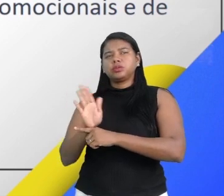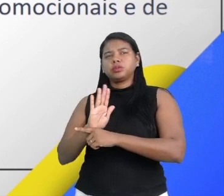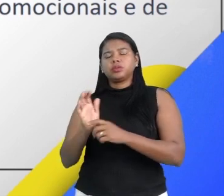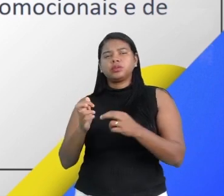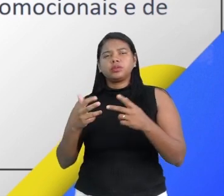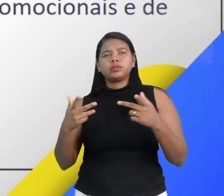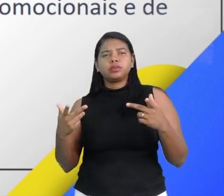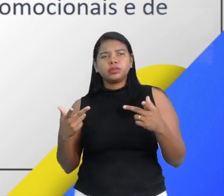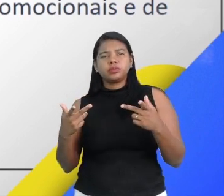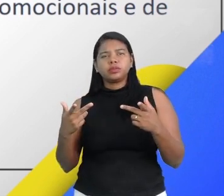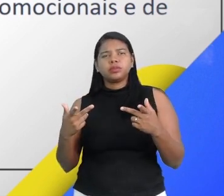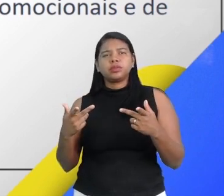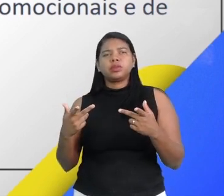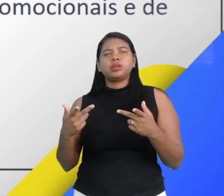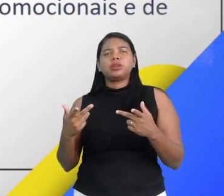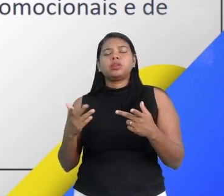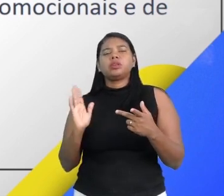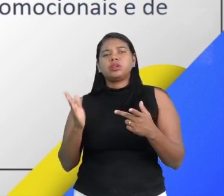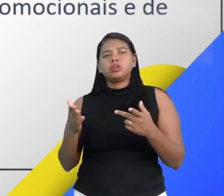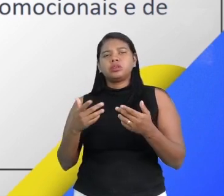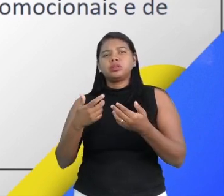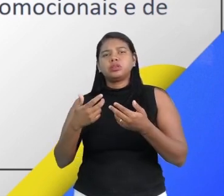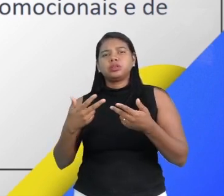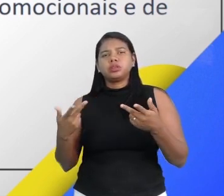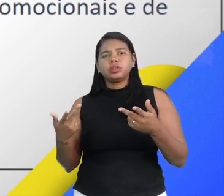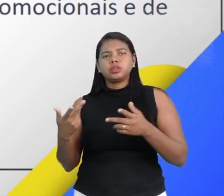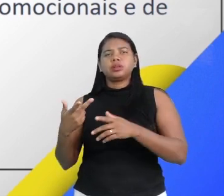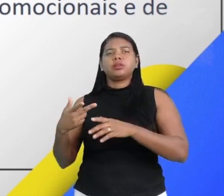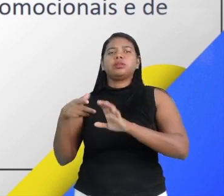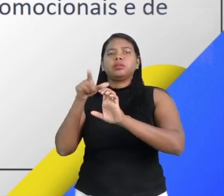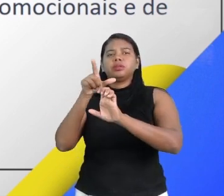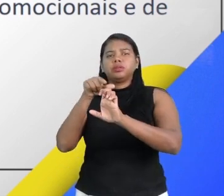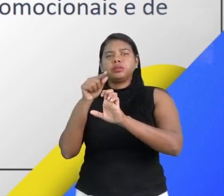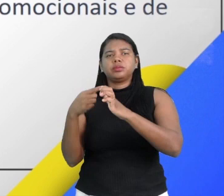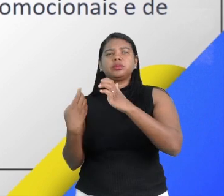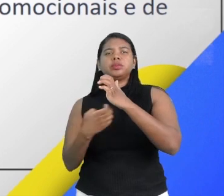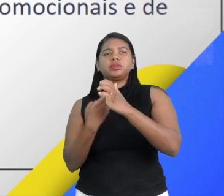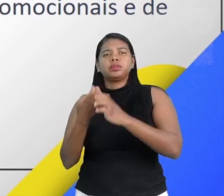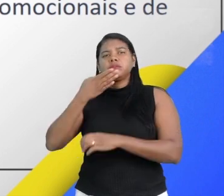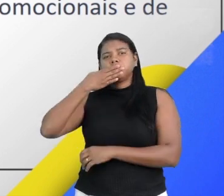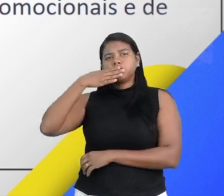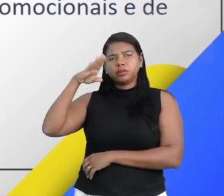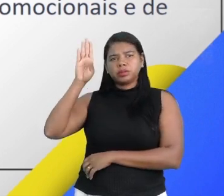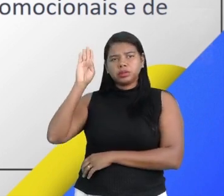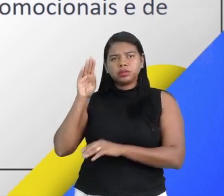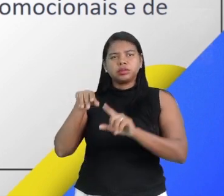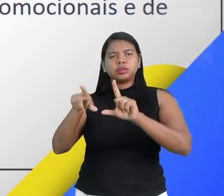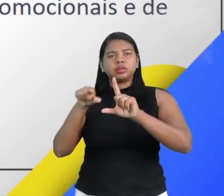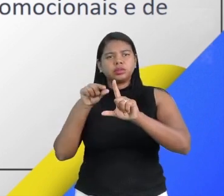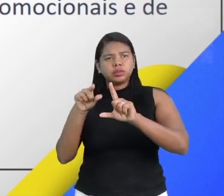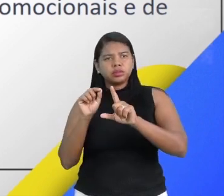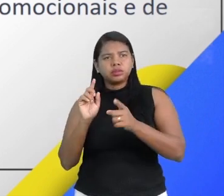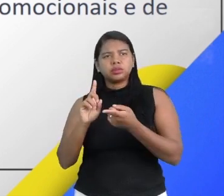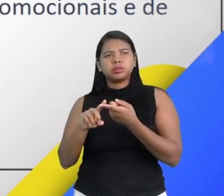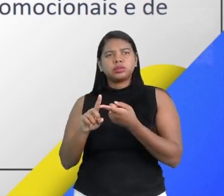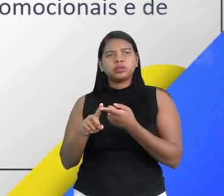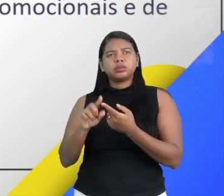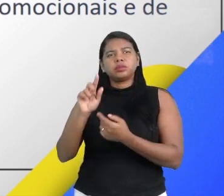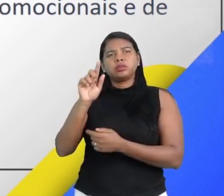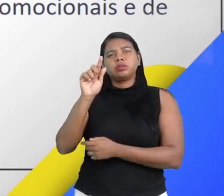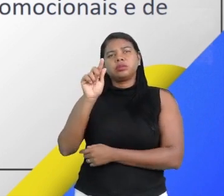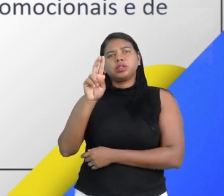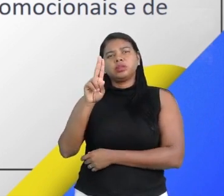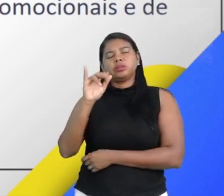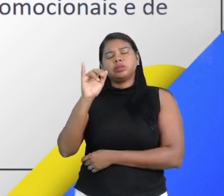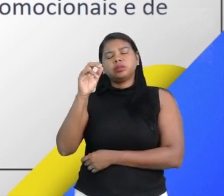empresas preferem o GIMP para fazer essa primeira parte da imagem. Mas por que